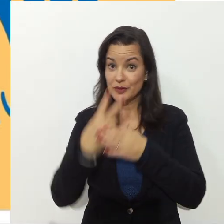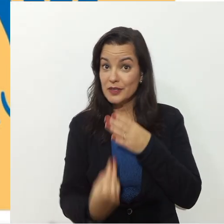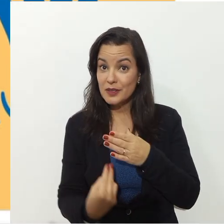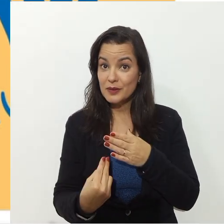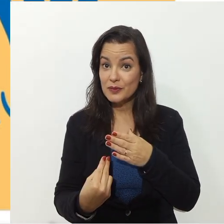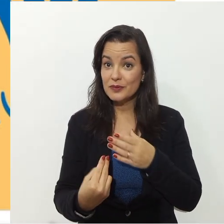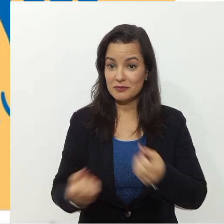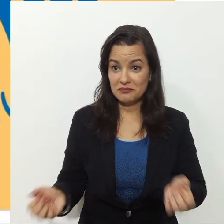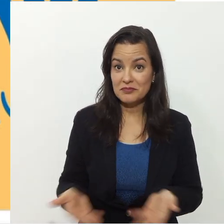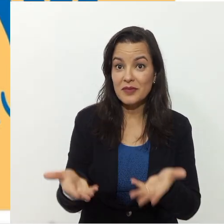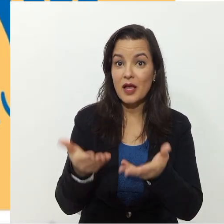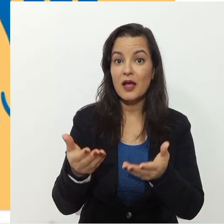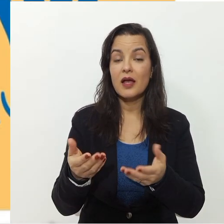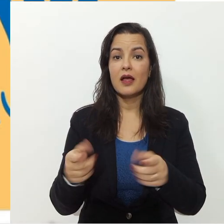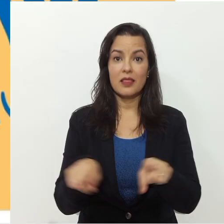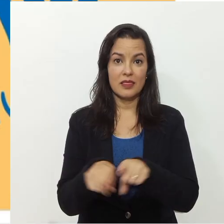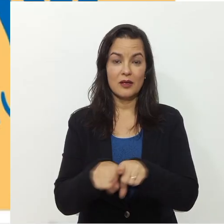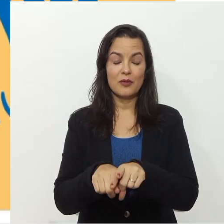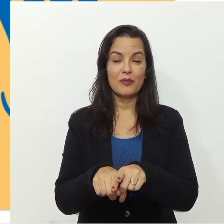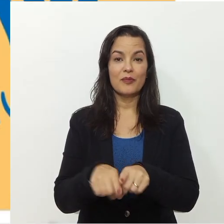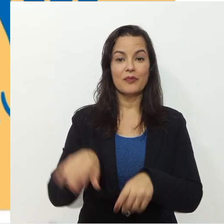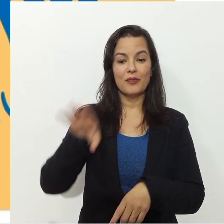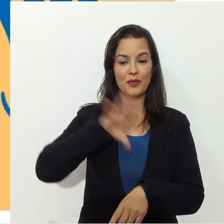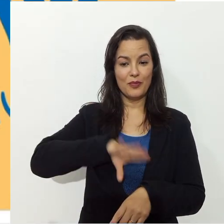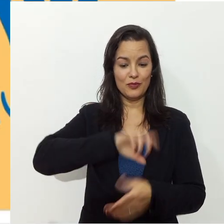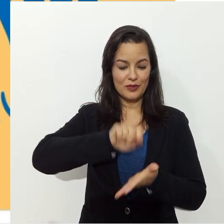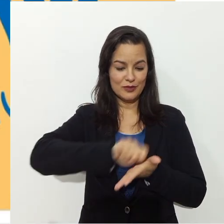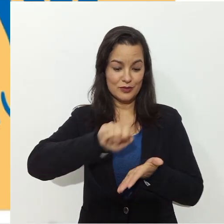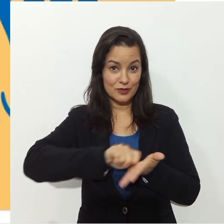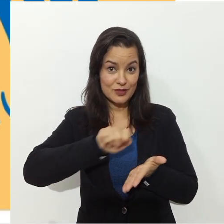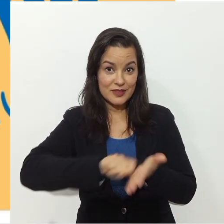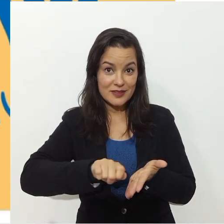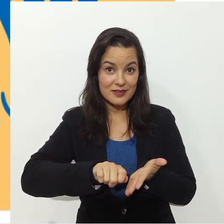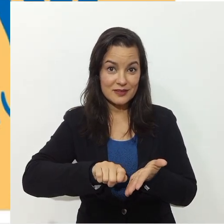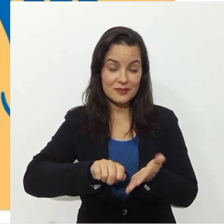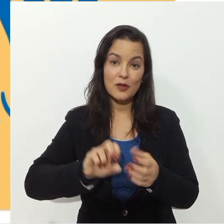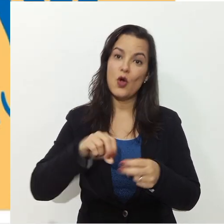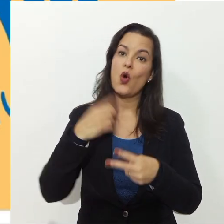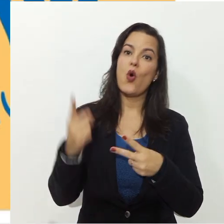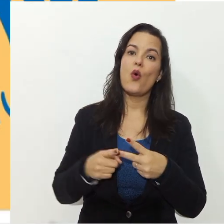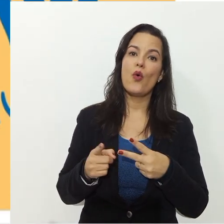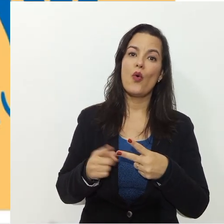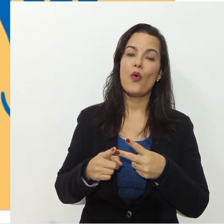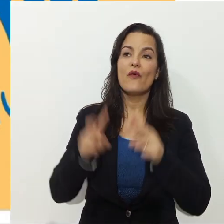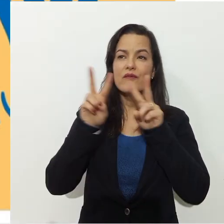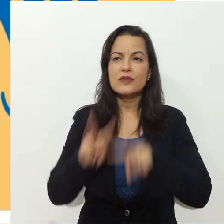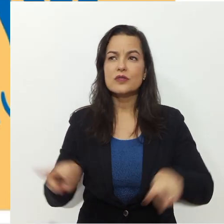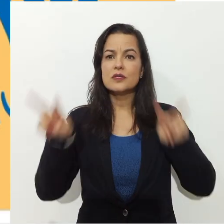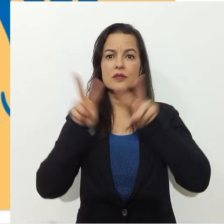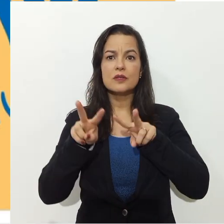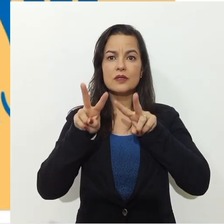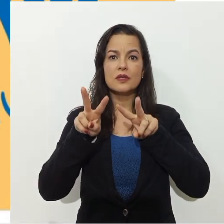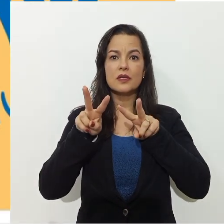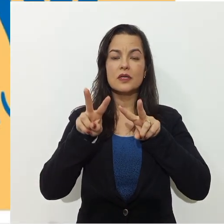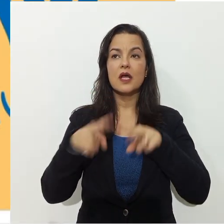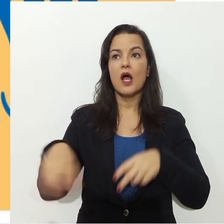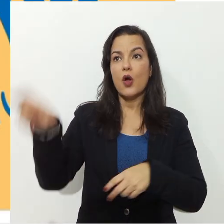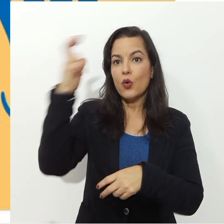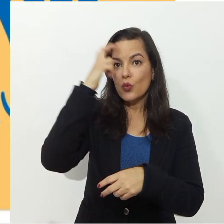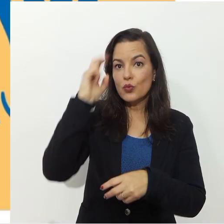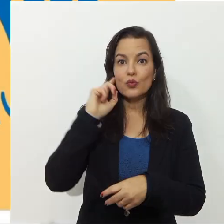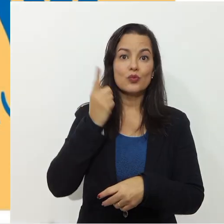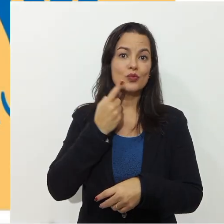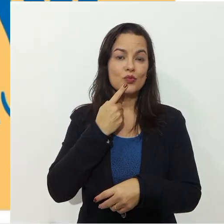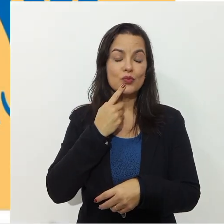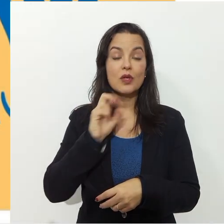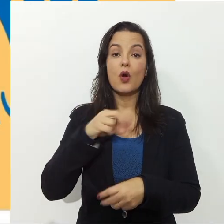Libras e também o nosso português, a nossa língua portuguesa escrita, dar visibilidade à cultura e à identidade surda, conscientizar